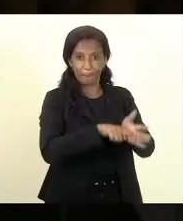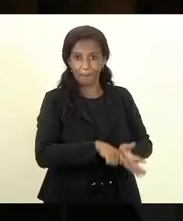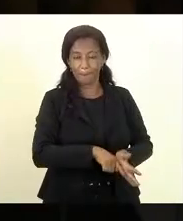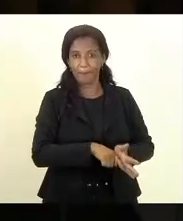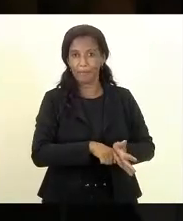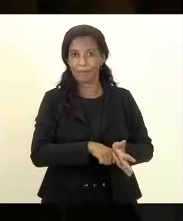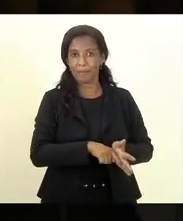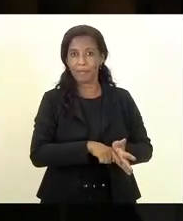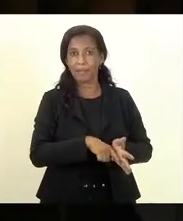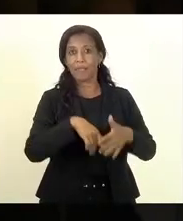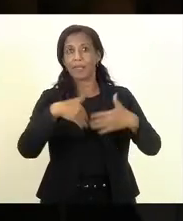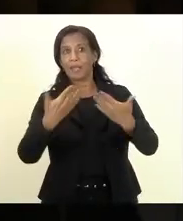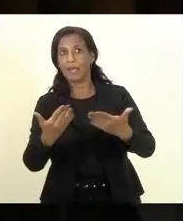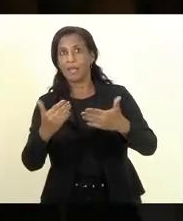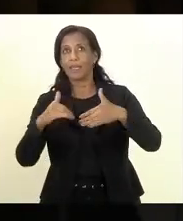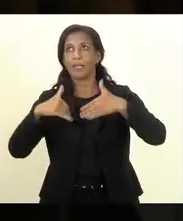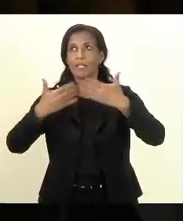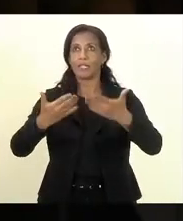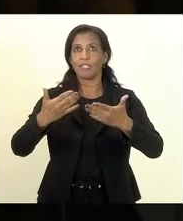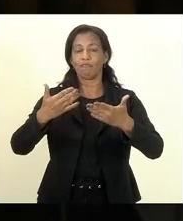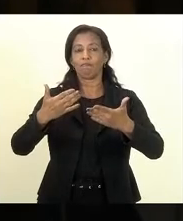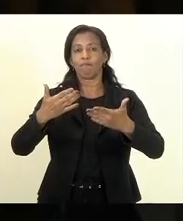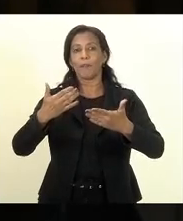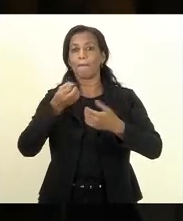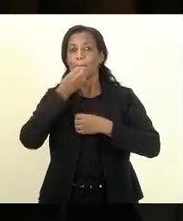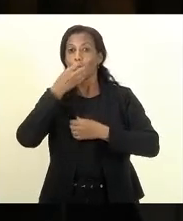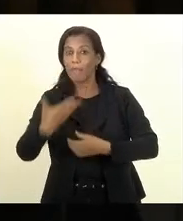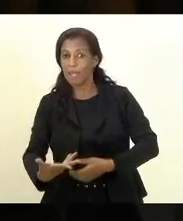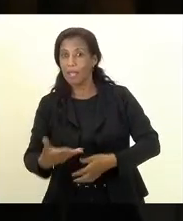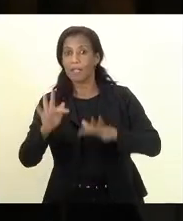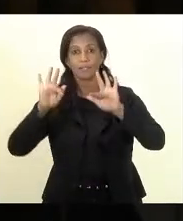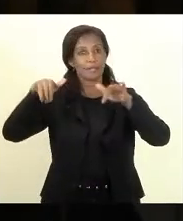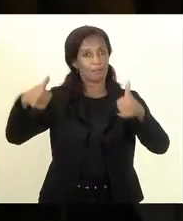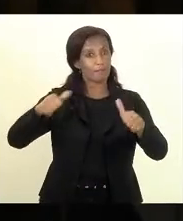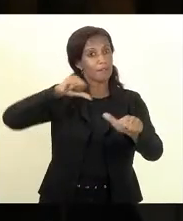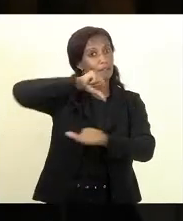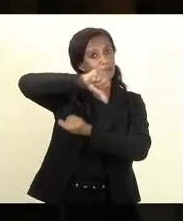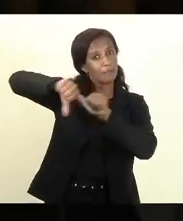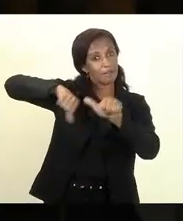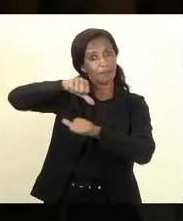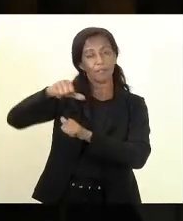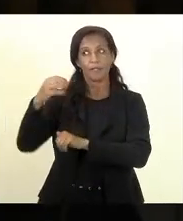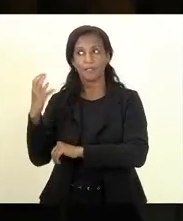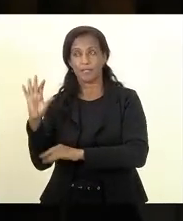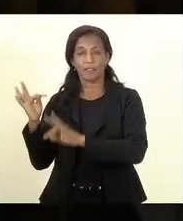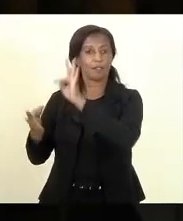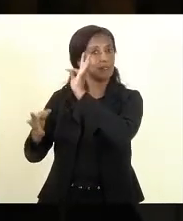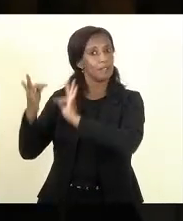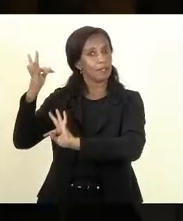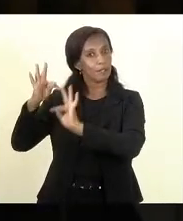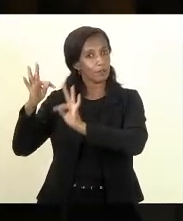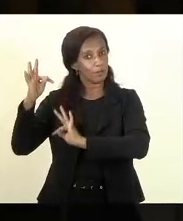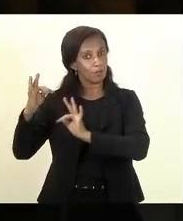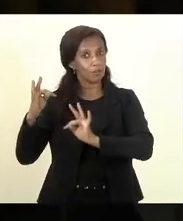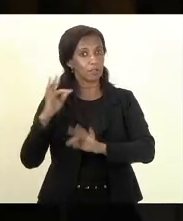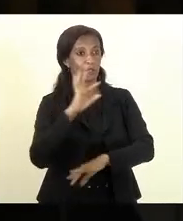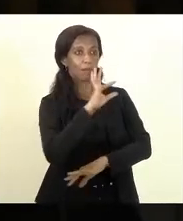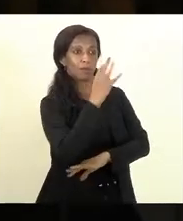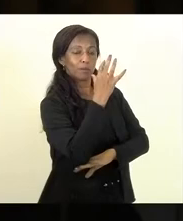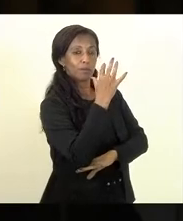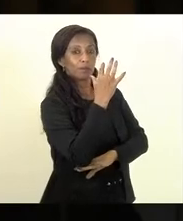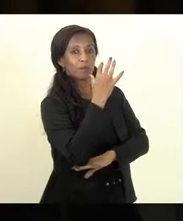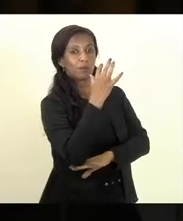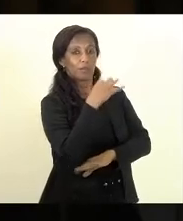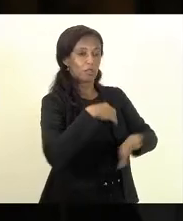em patentes, em engenhos, em bens, enfim, é a transformação da ciência e da tecnologia nas plantas